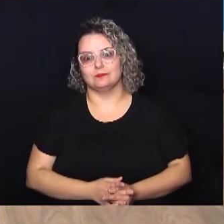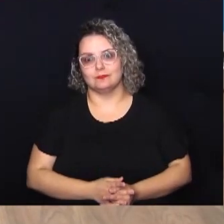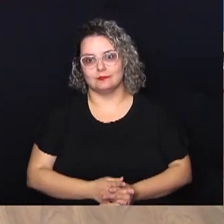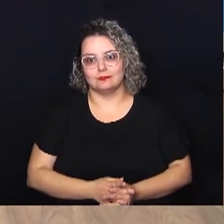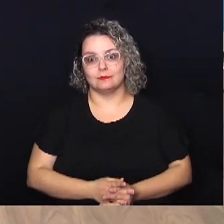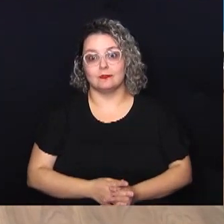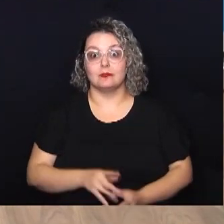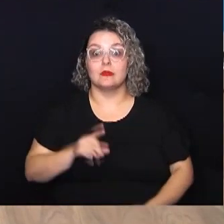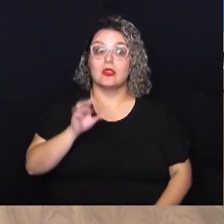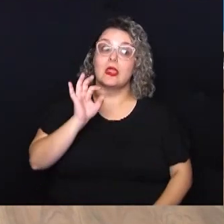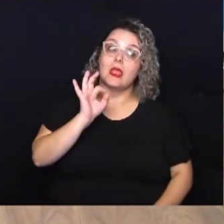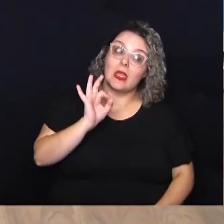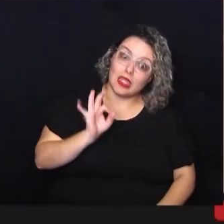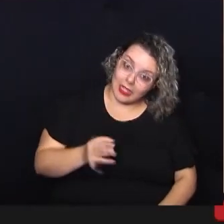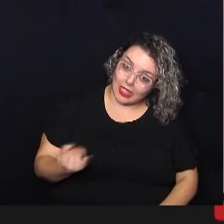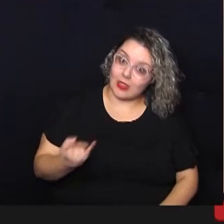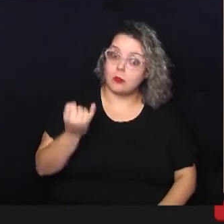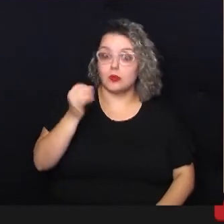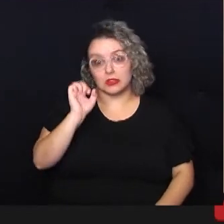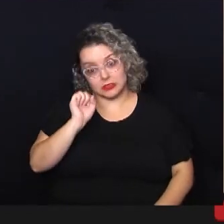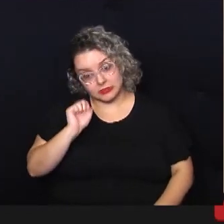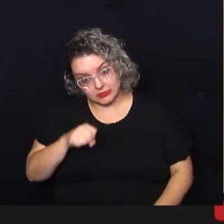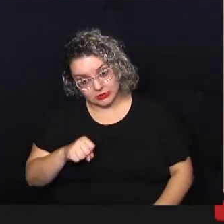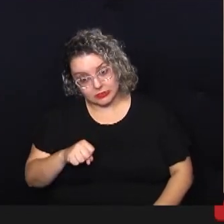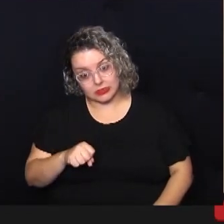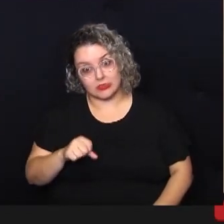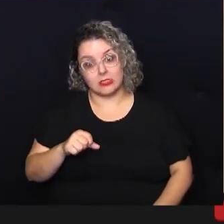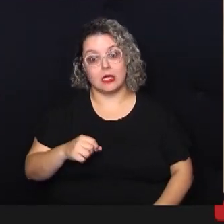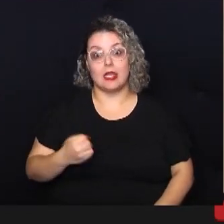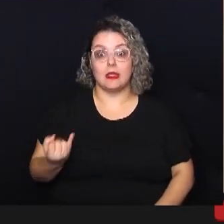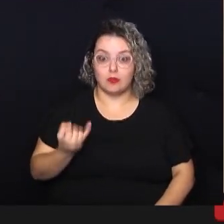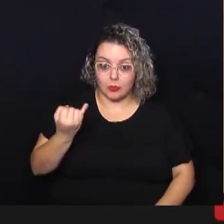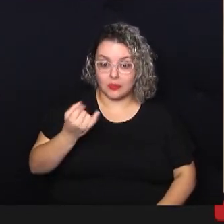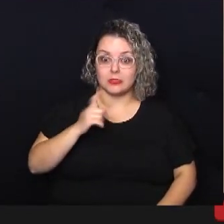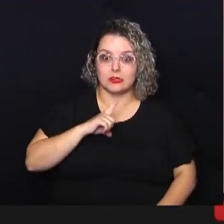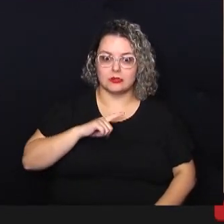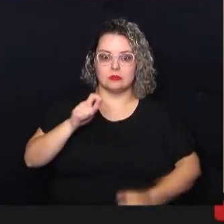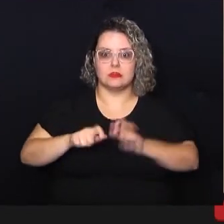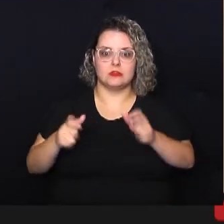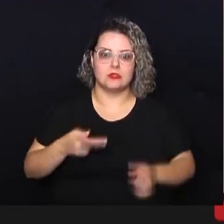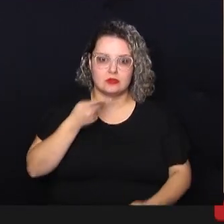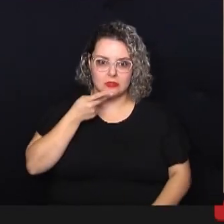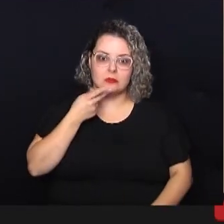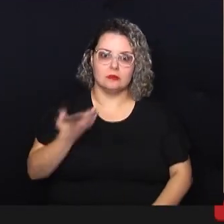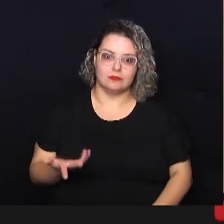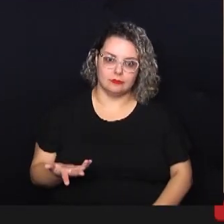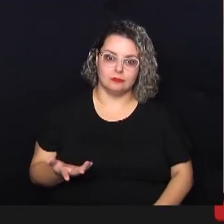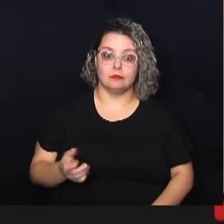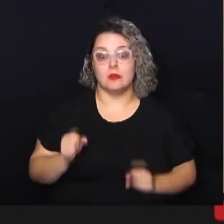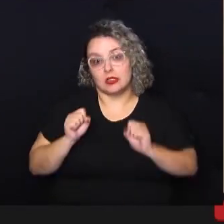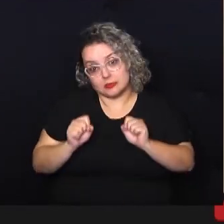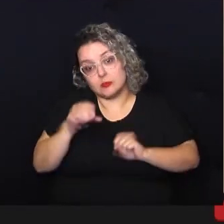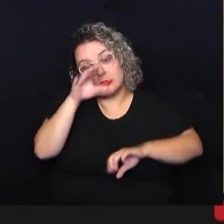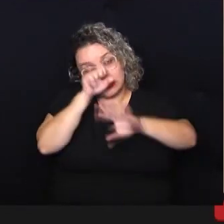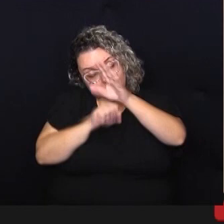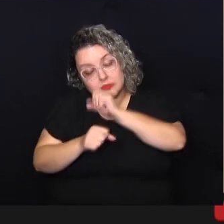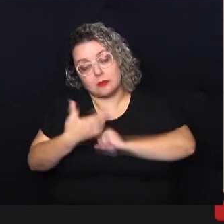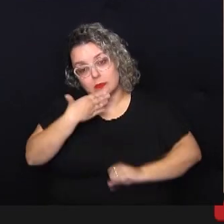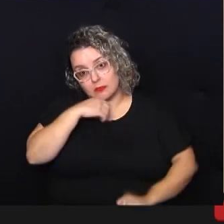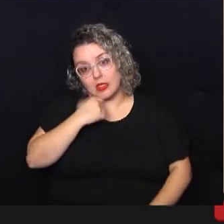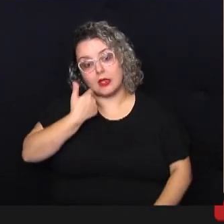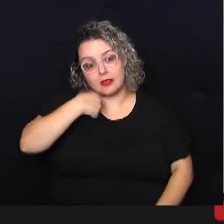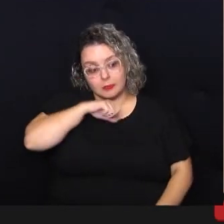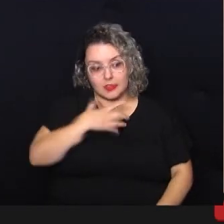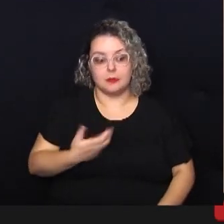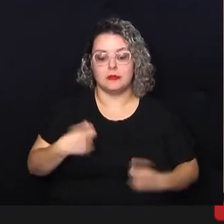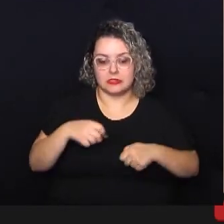Válido é. É sempre importante que tenha alguém para falar disso. Mas, gente, a gente pode aprender, né? Você tem que pensar